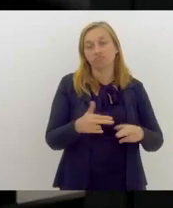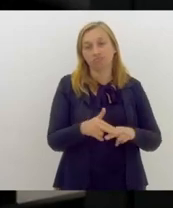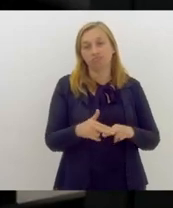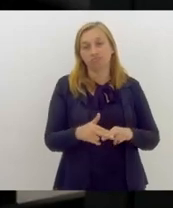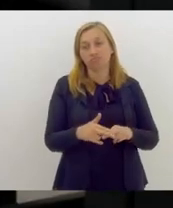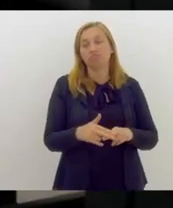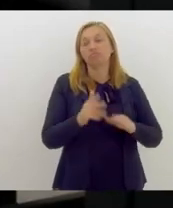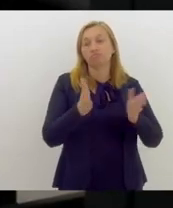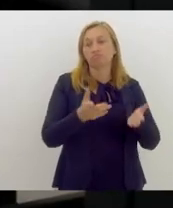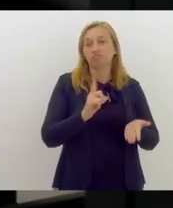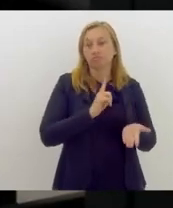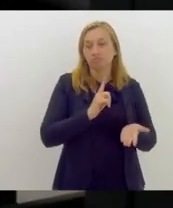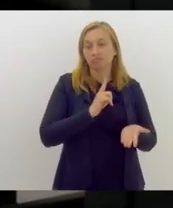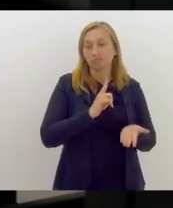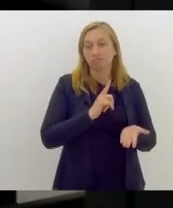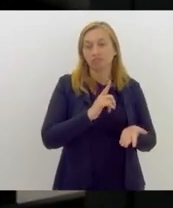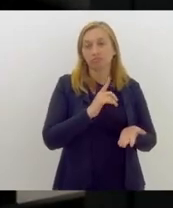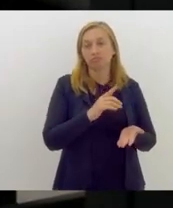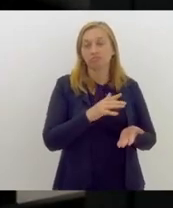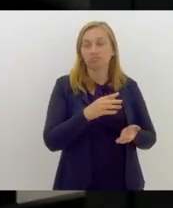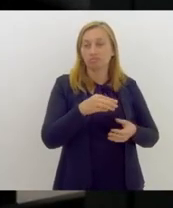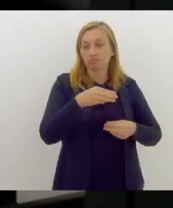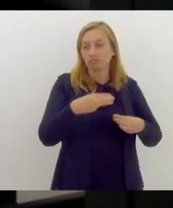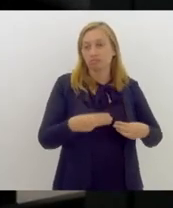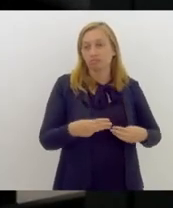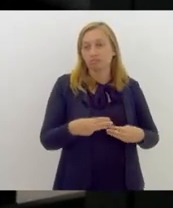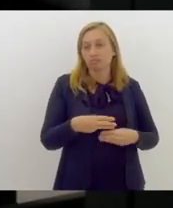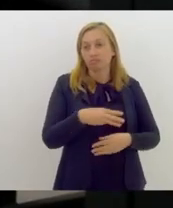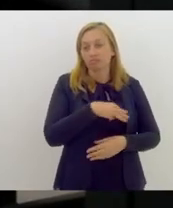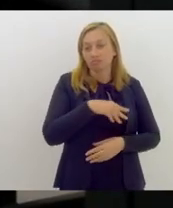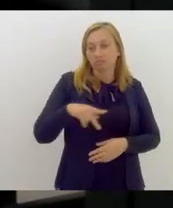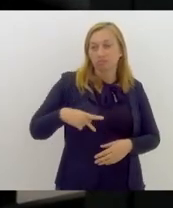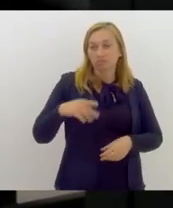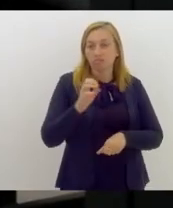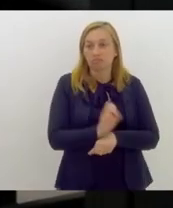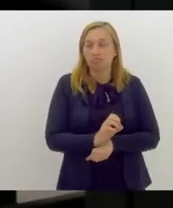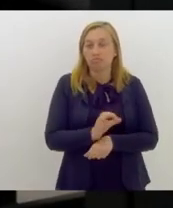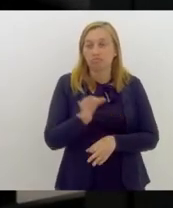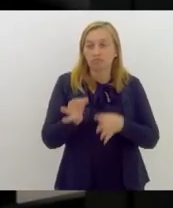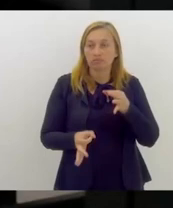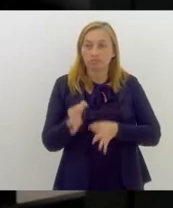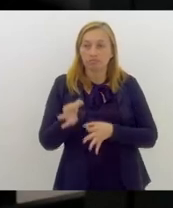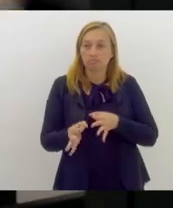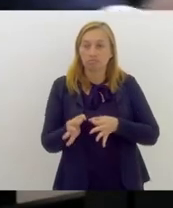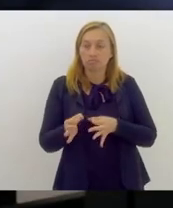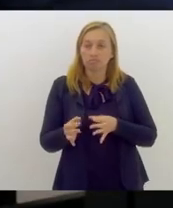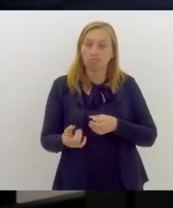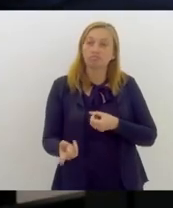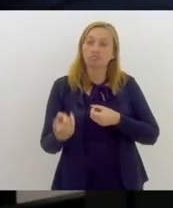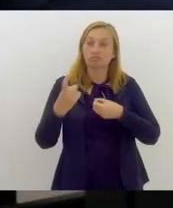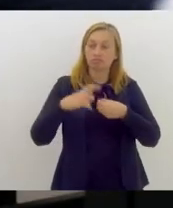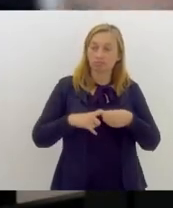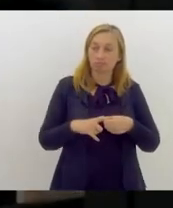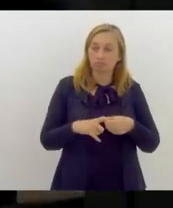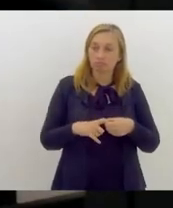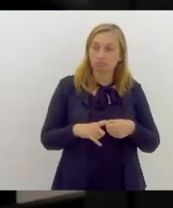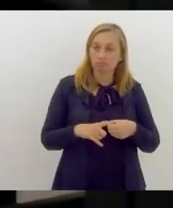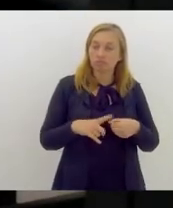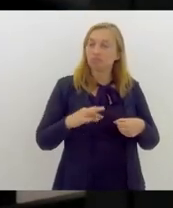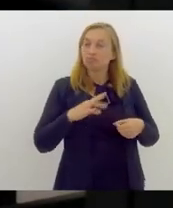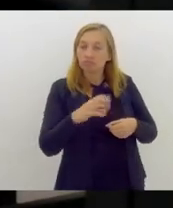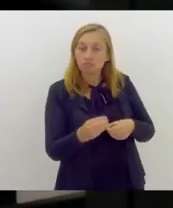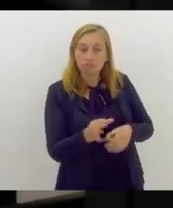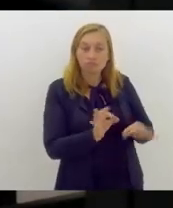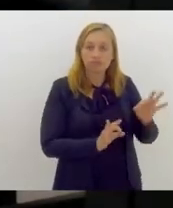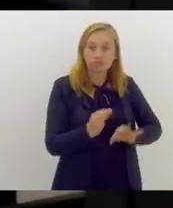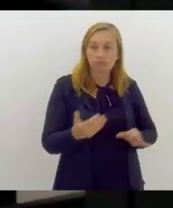Público Estadual que questiona é porque a juíza de primeiro grau voltou atrás dessa decisão E aí caiu tudo que havia